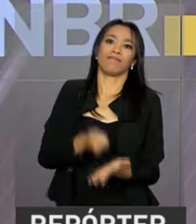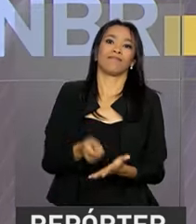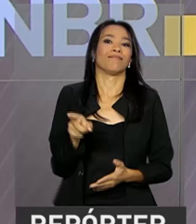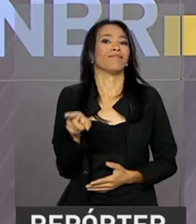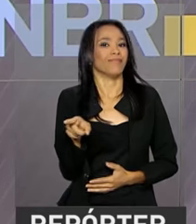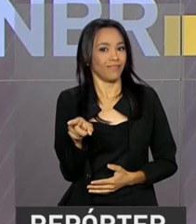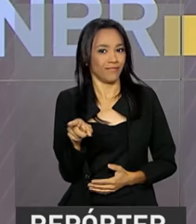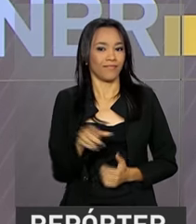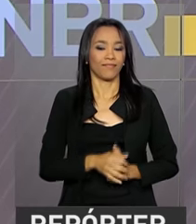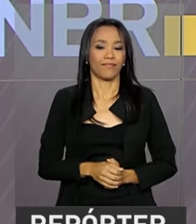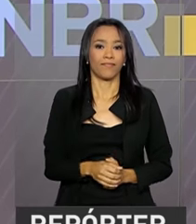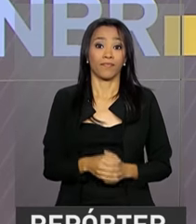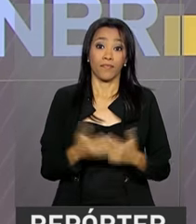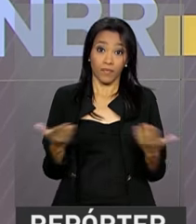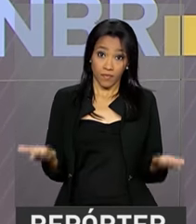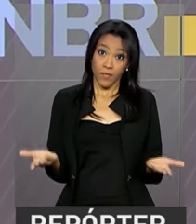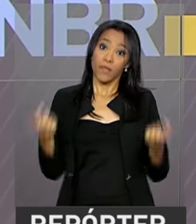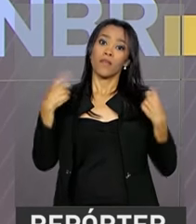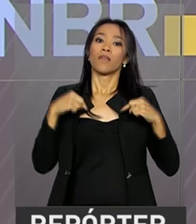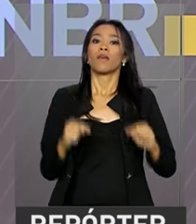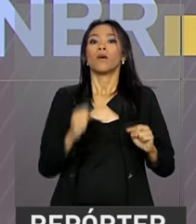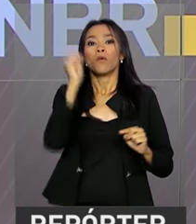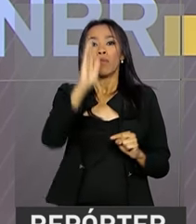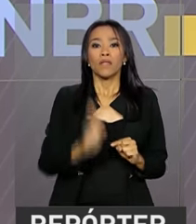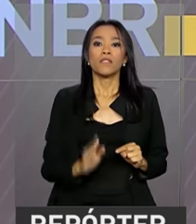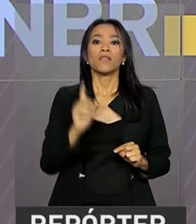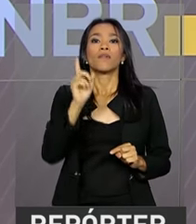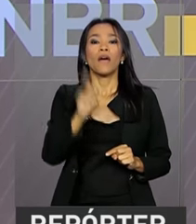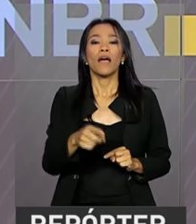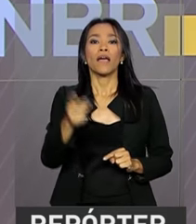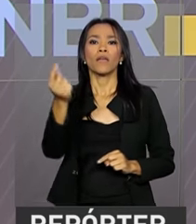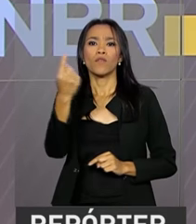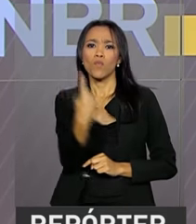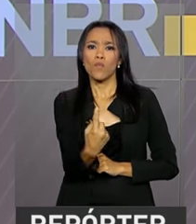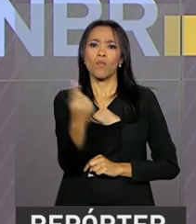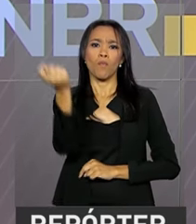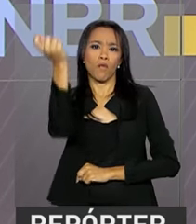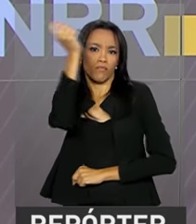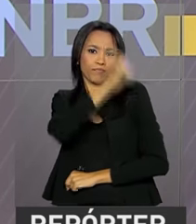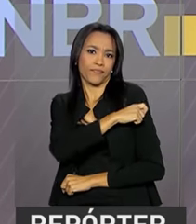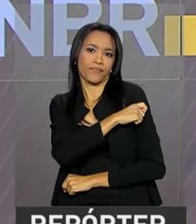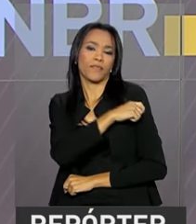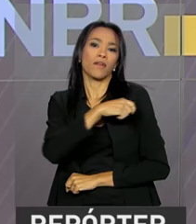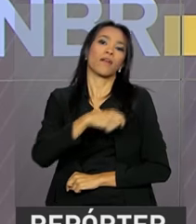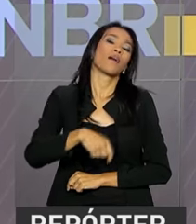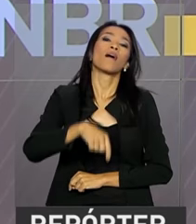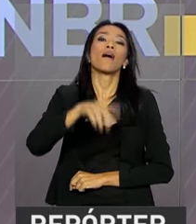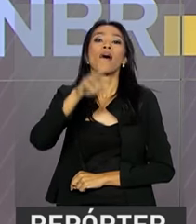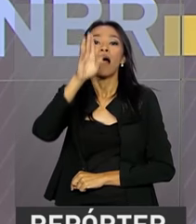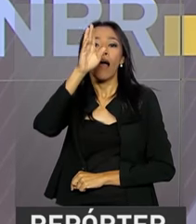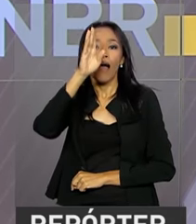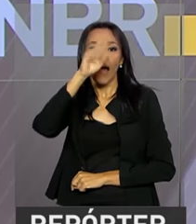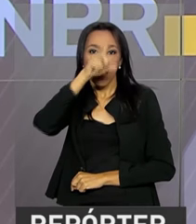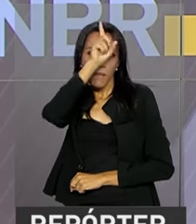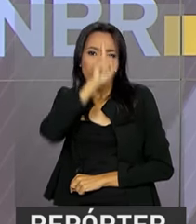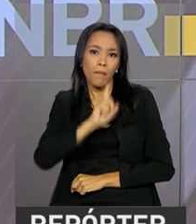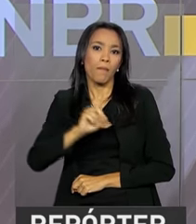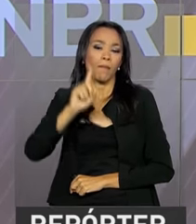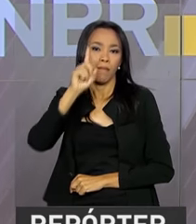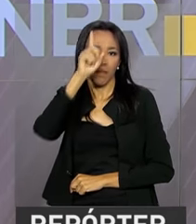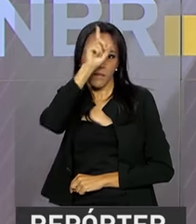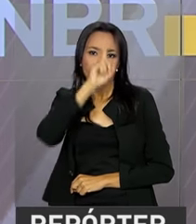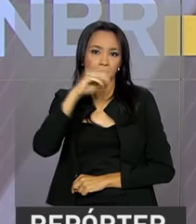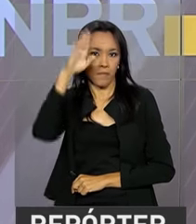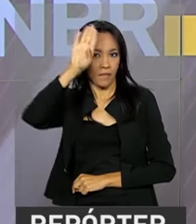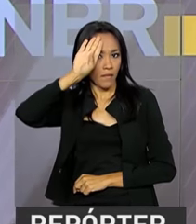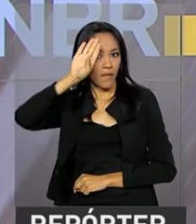olha o brasil vai adotar dose única para a vacina da febre amarela de acordo com o que recomenda a organização